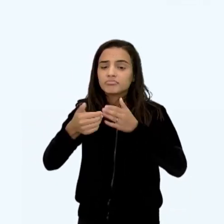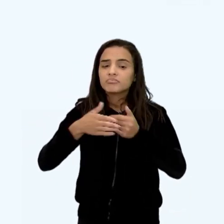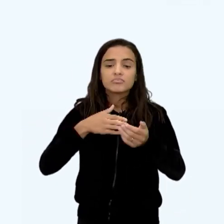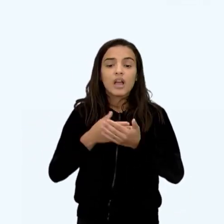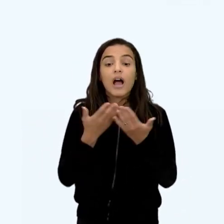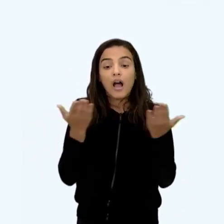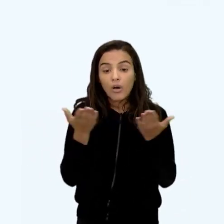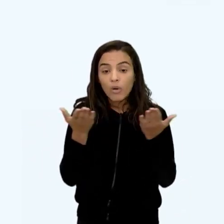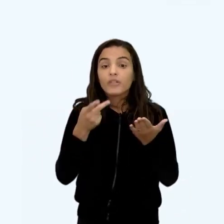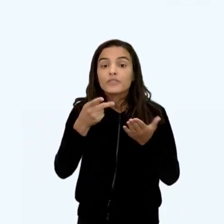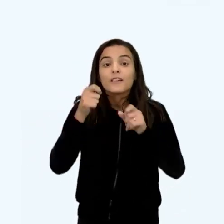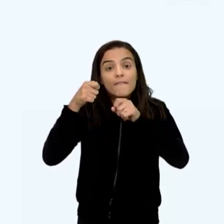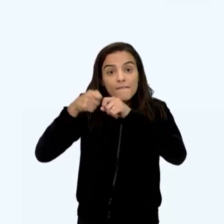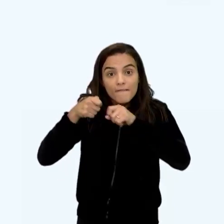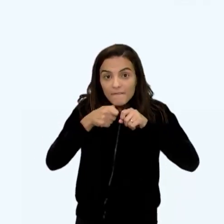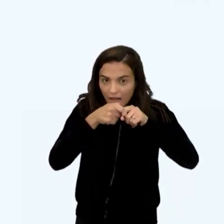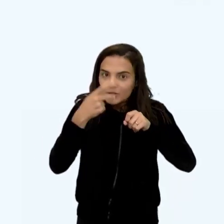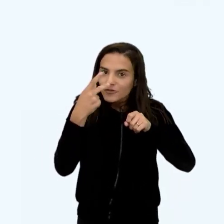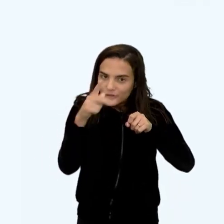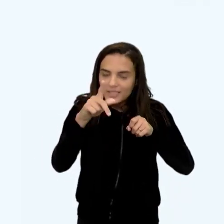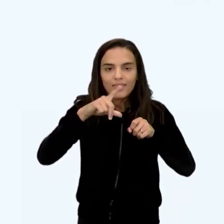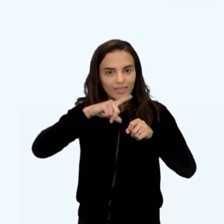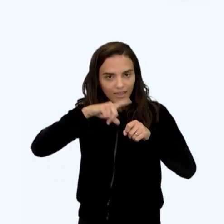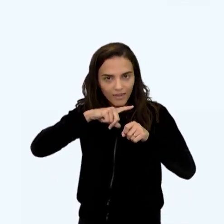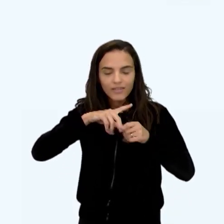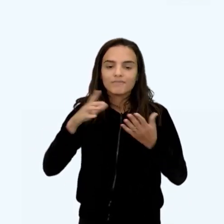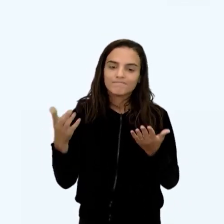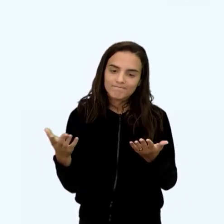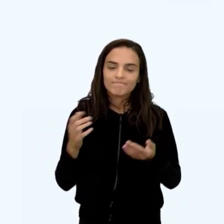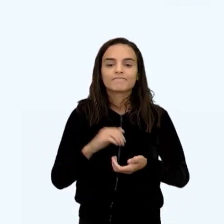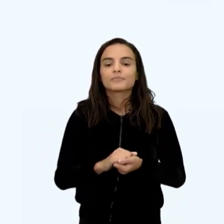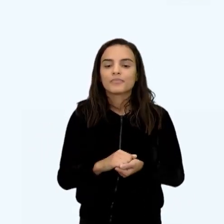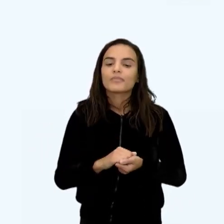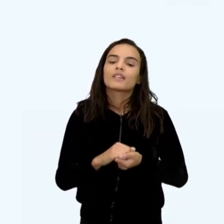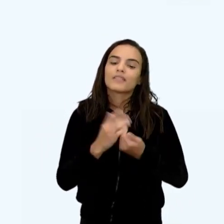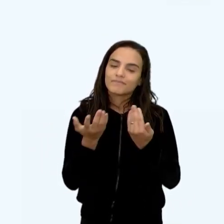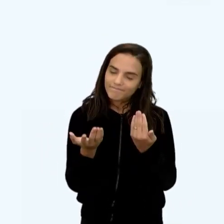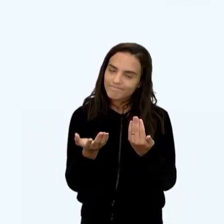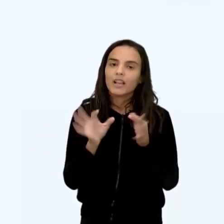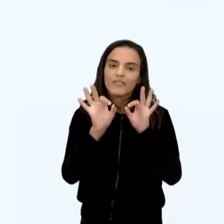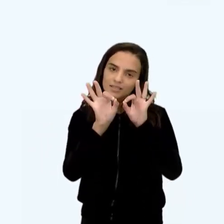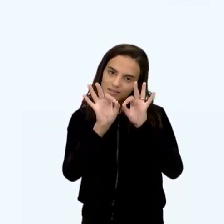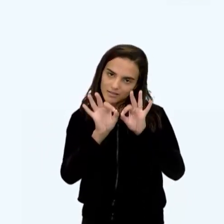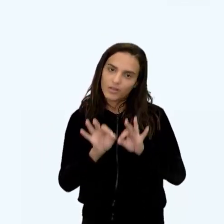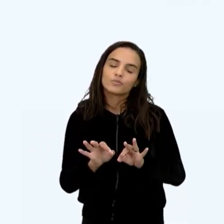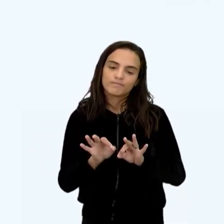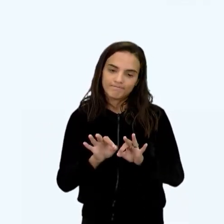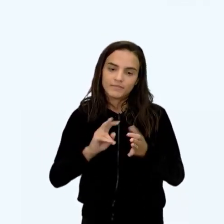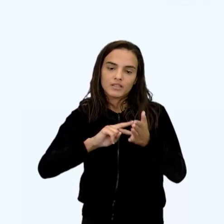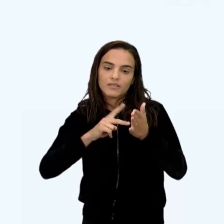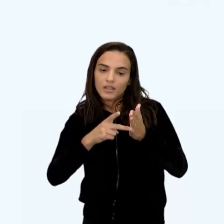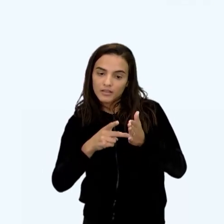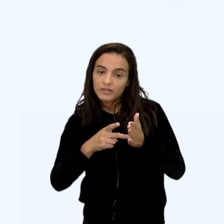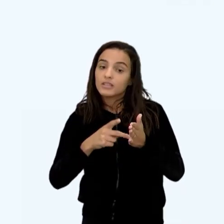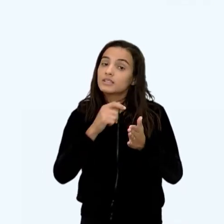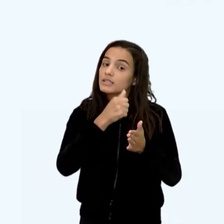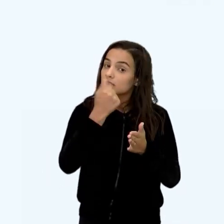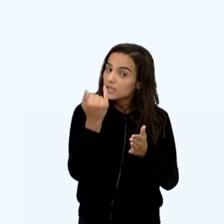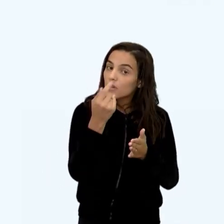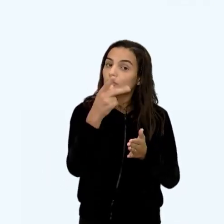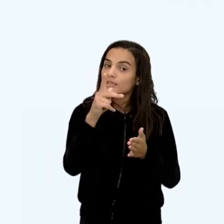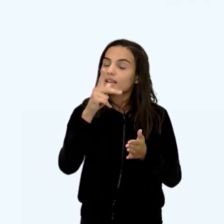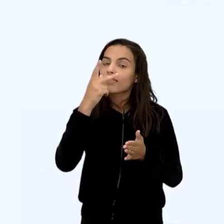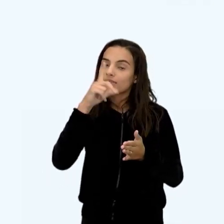Agora, o que você faz com o que você tem é o que vai definir se o que você tem é